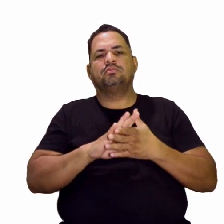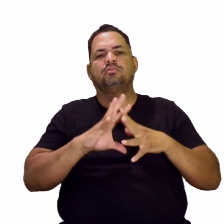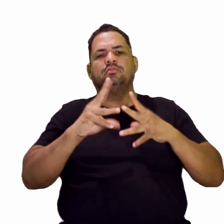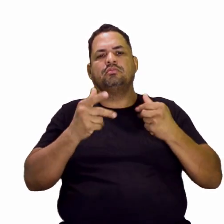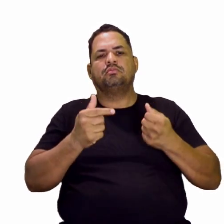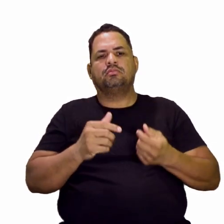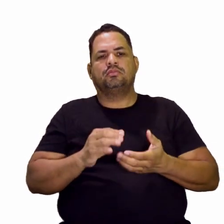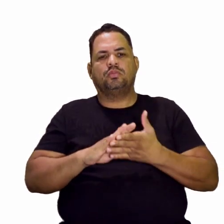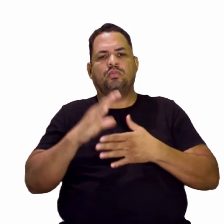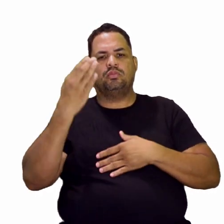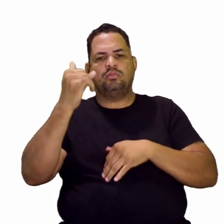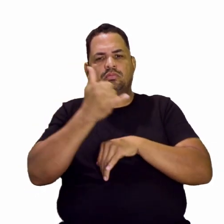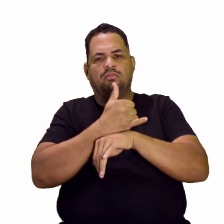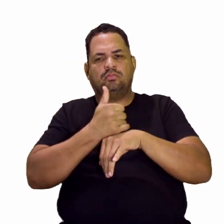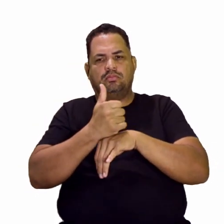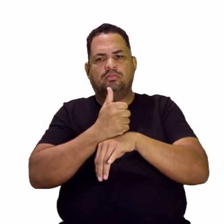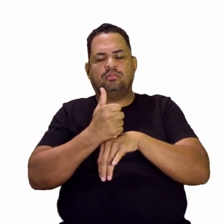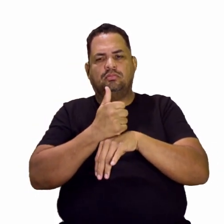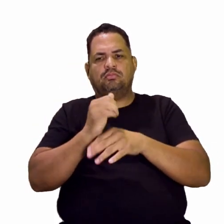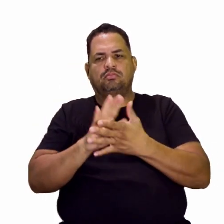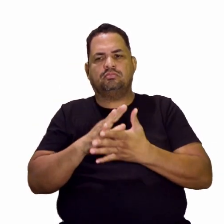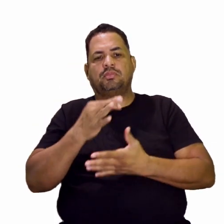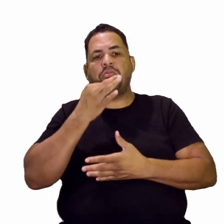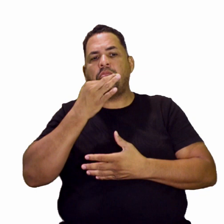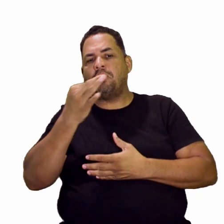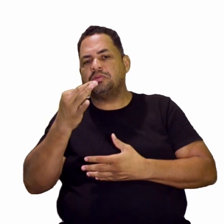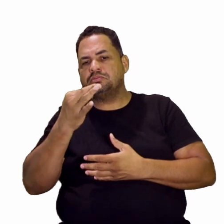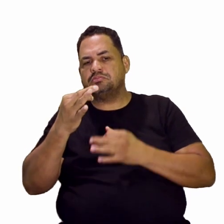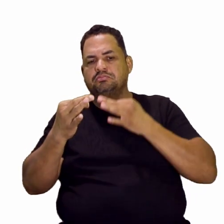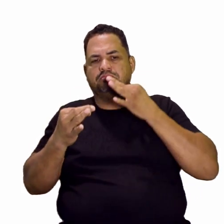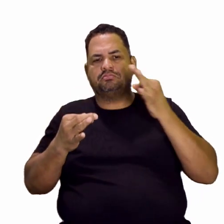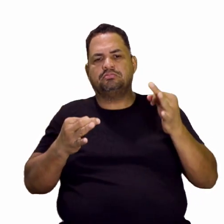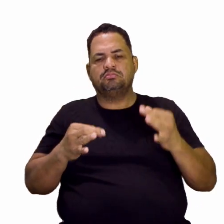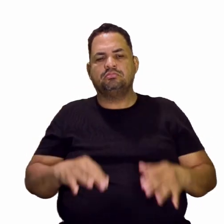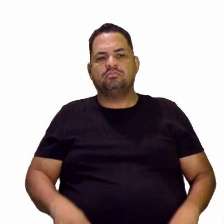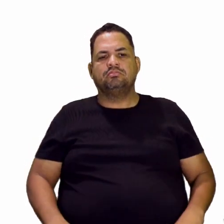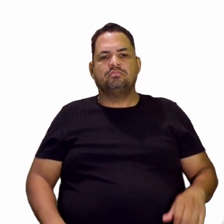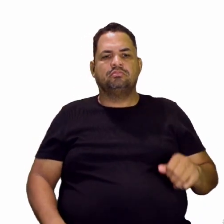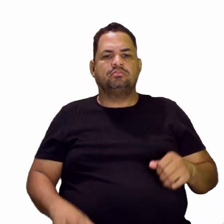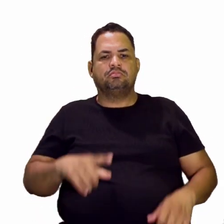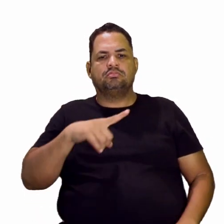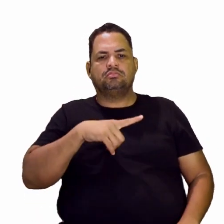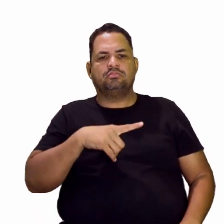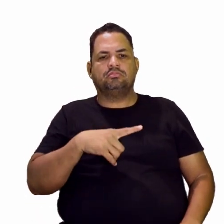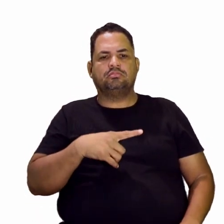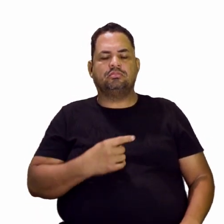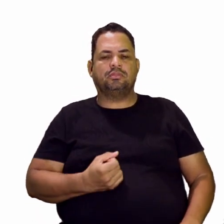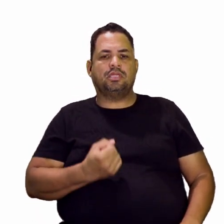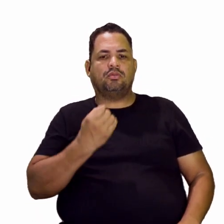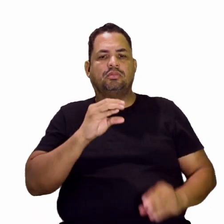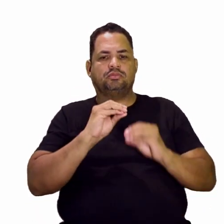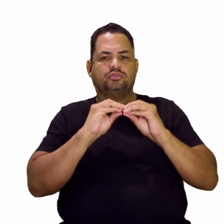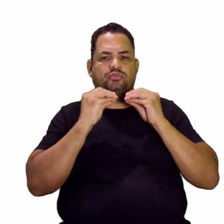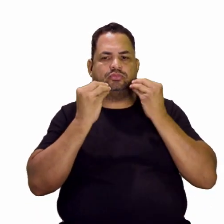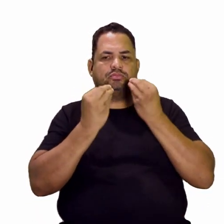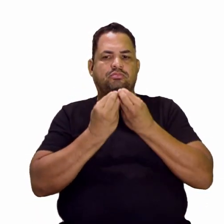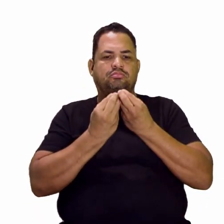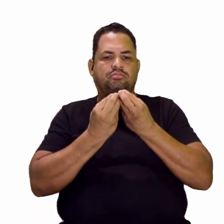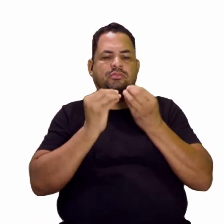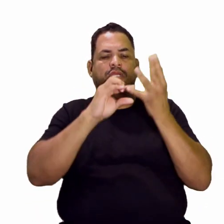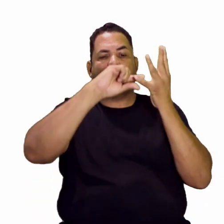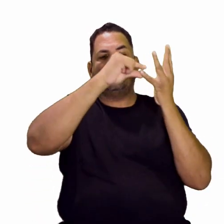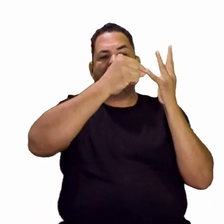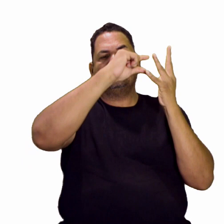todas as folhas são verdes, o cientista poderia levantar a seguinte hipótese. Há alguma substância presente nas folhas